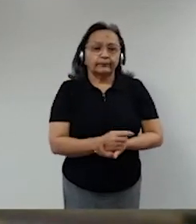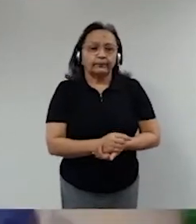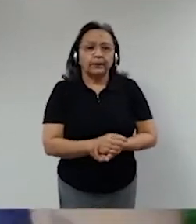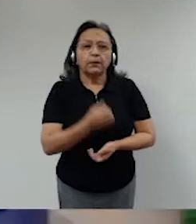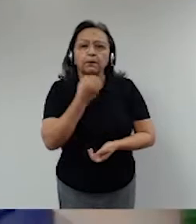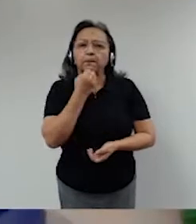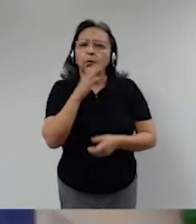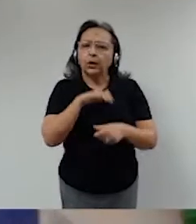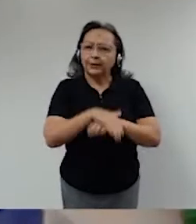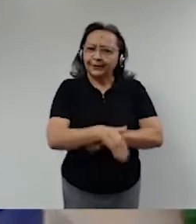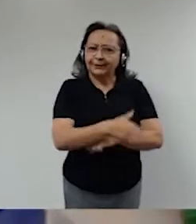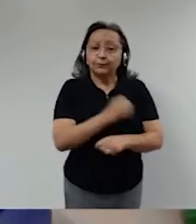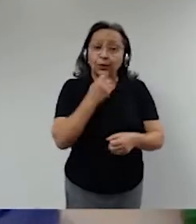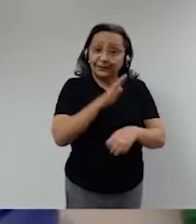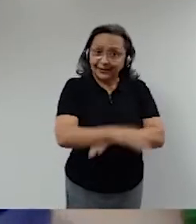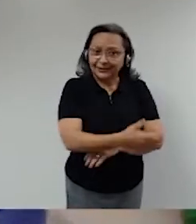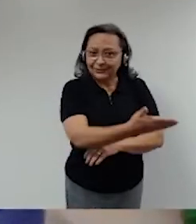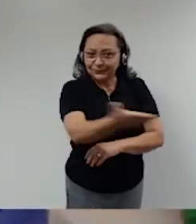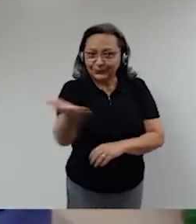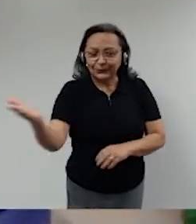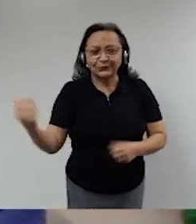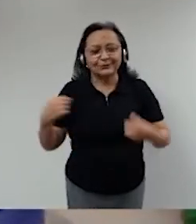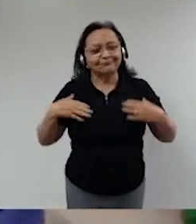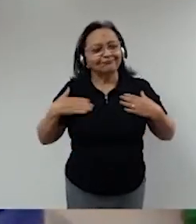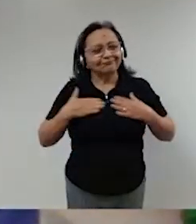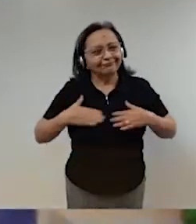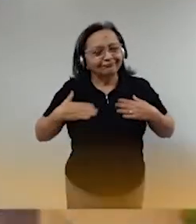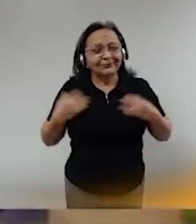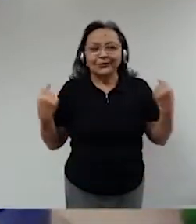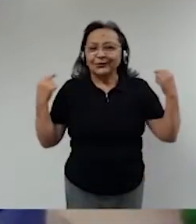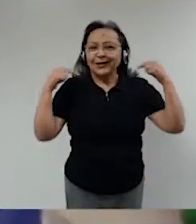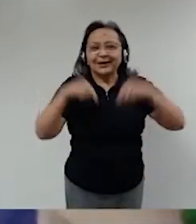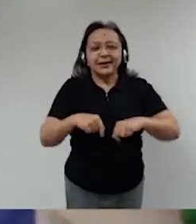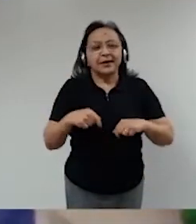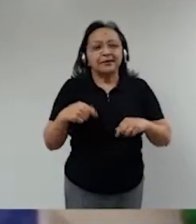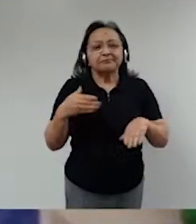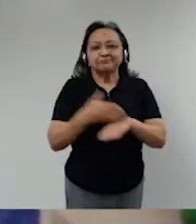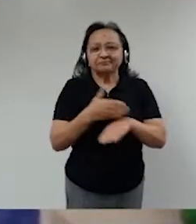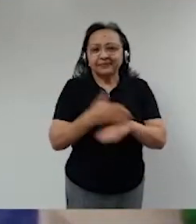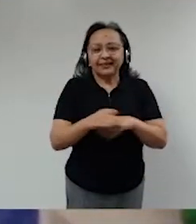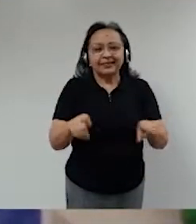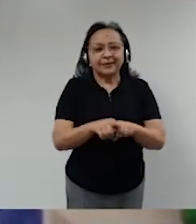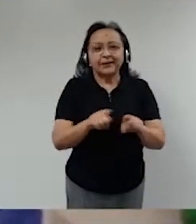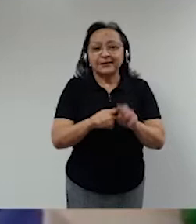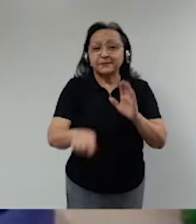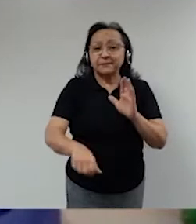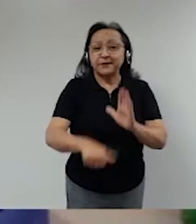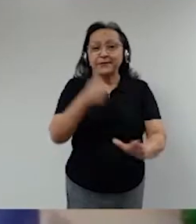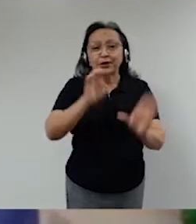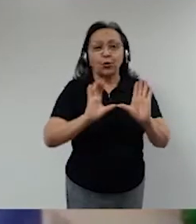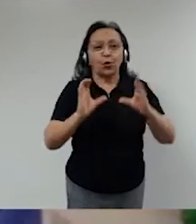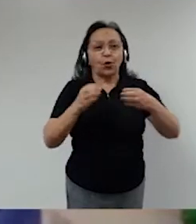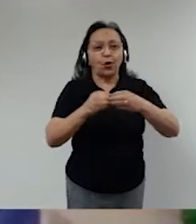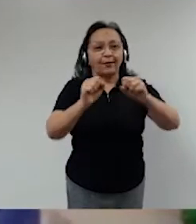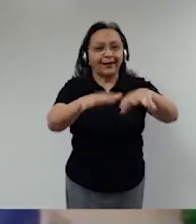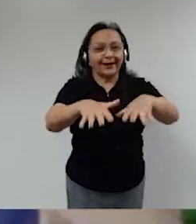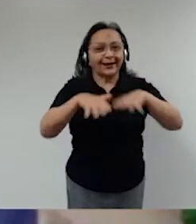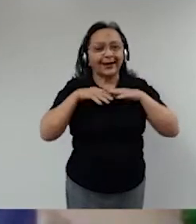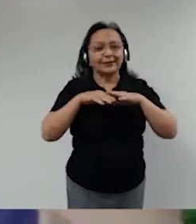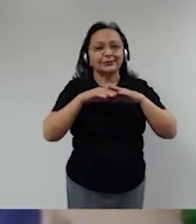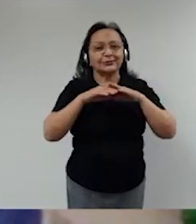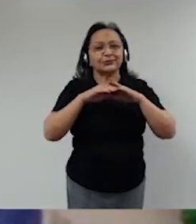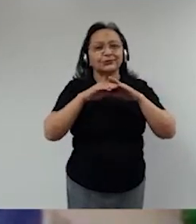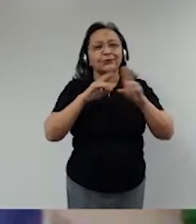Bem, boa tarde a todos. É com imenso prazer que nós estamos participando também desse primeiro congresso